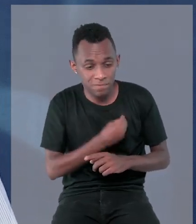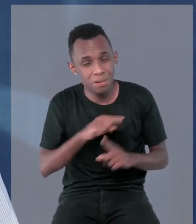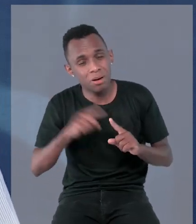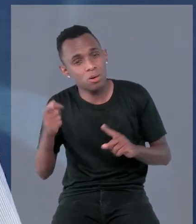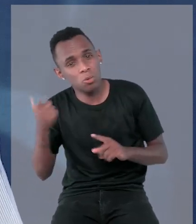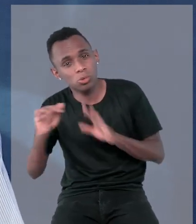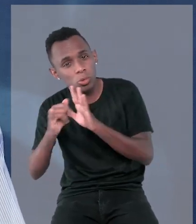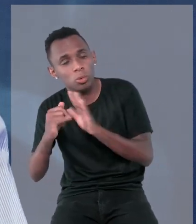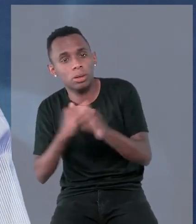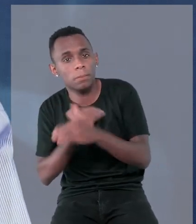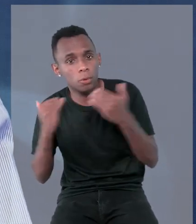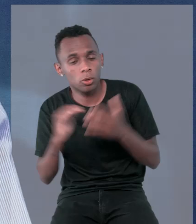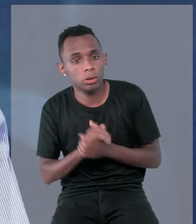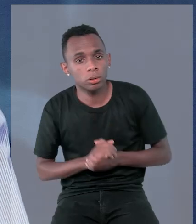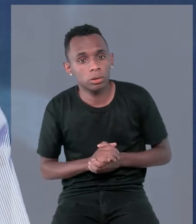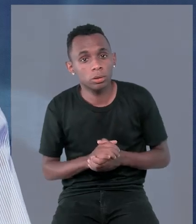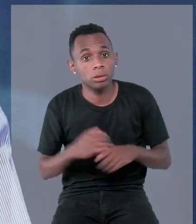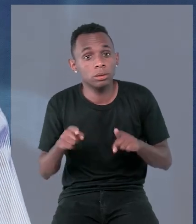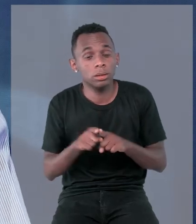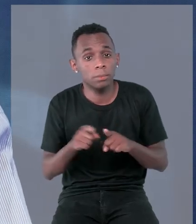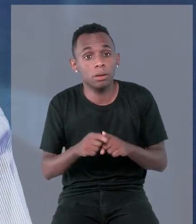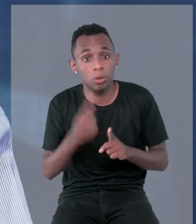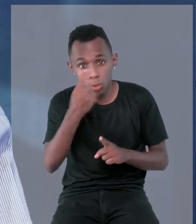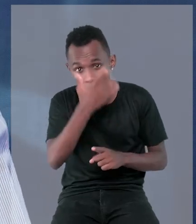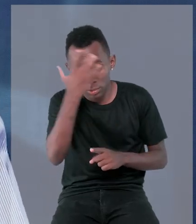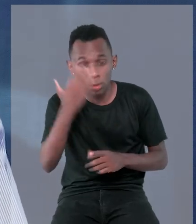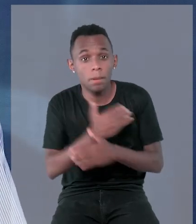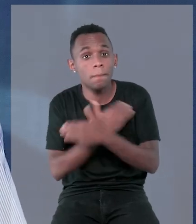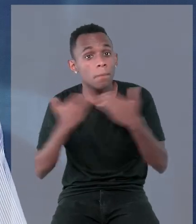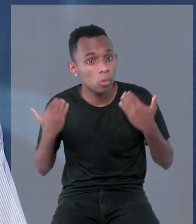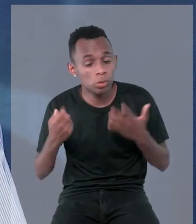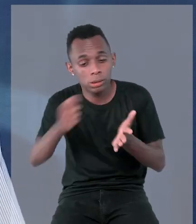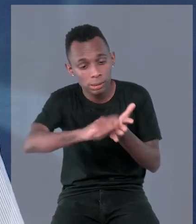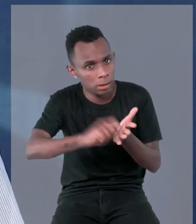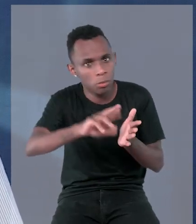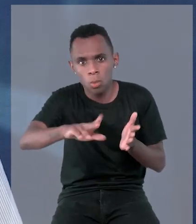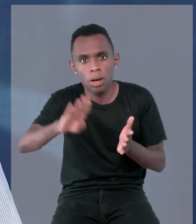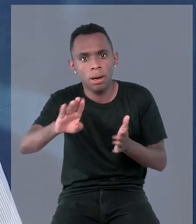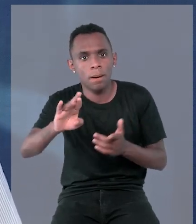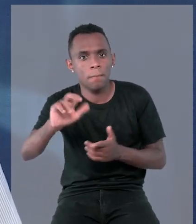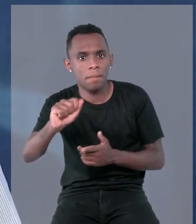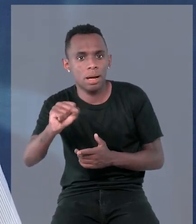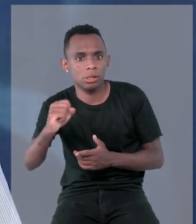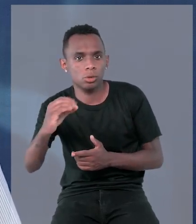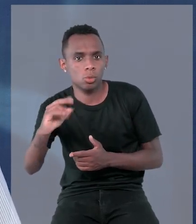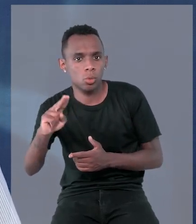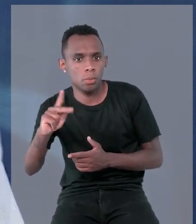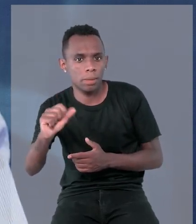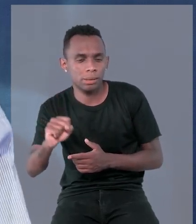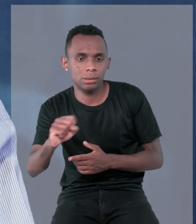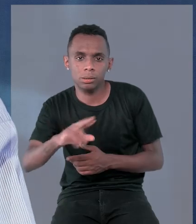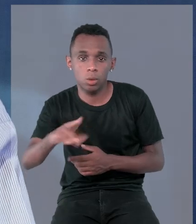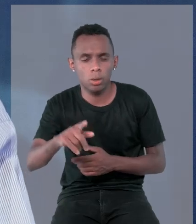morre. Tem até um morto que escreve aqui que não é o Brás Cubas, né? Aquele conto chamado